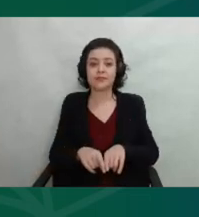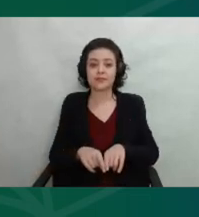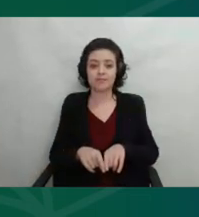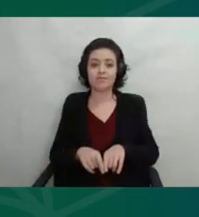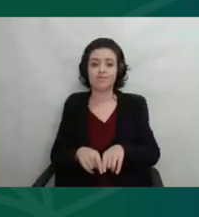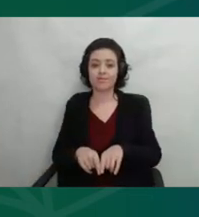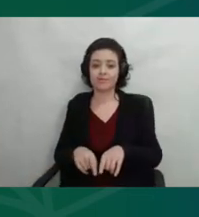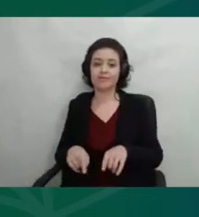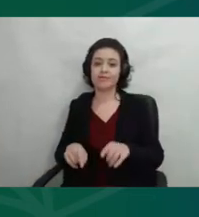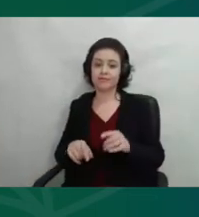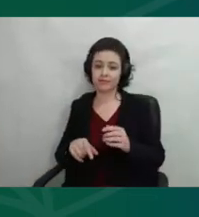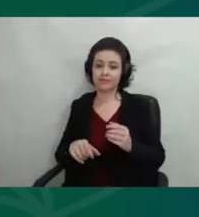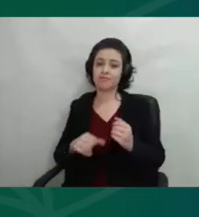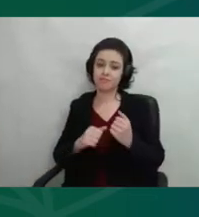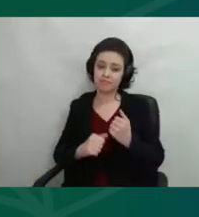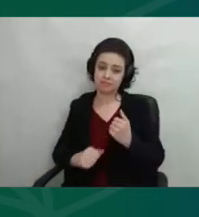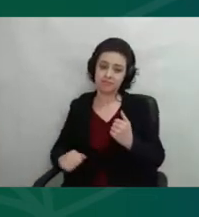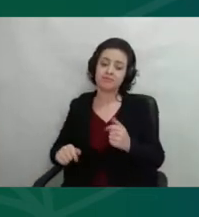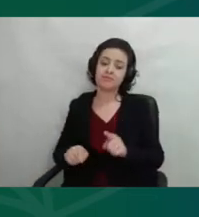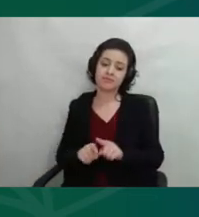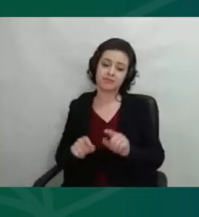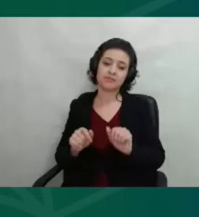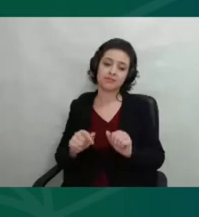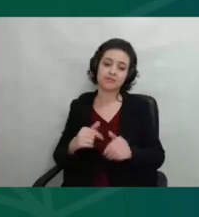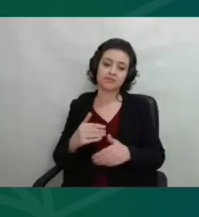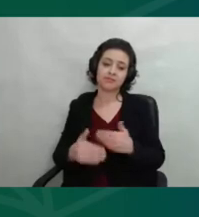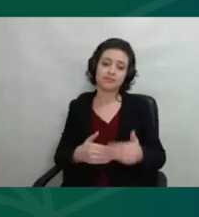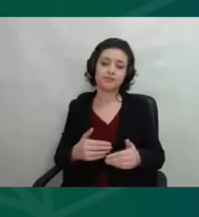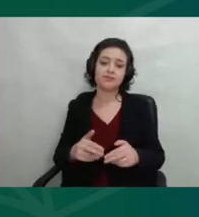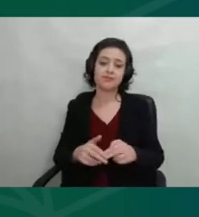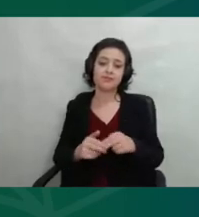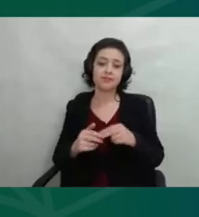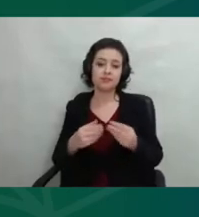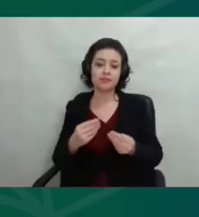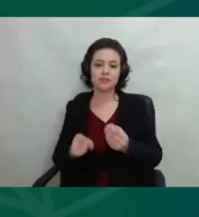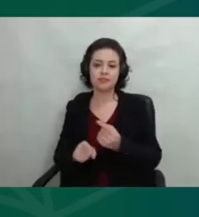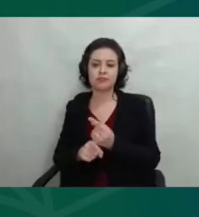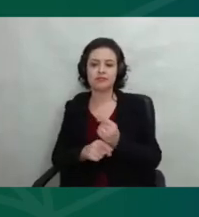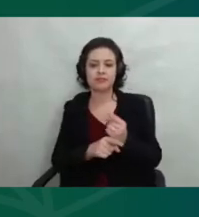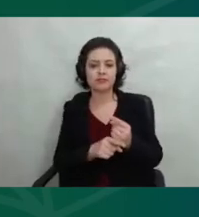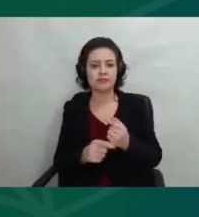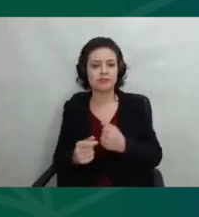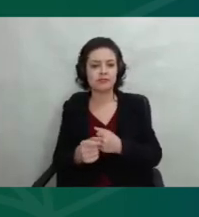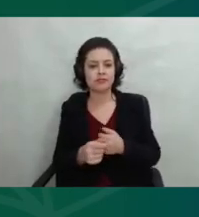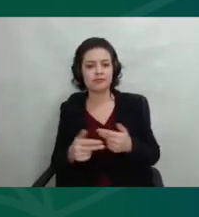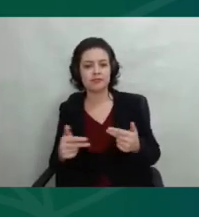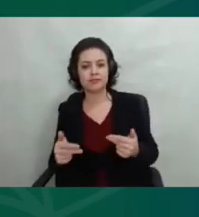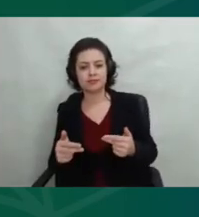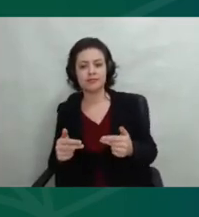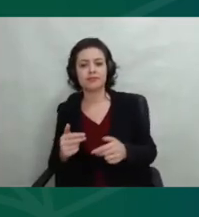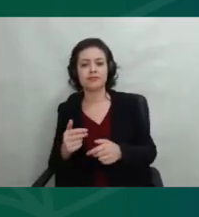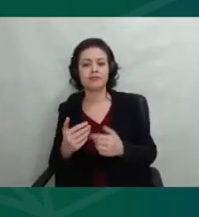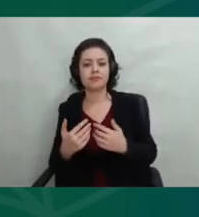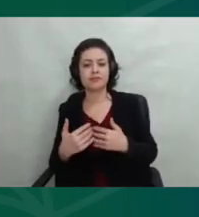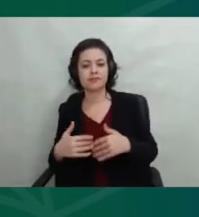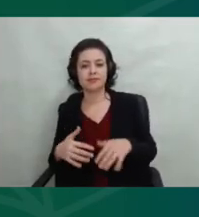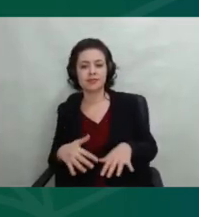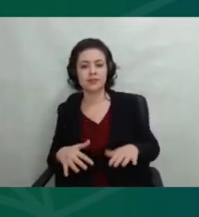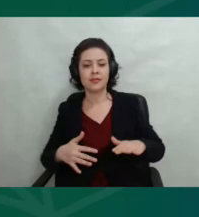também causar os seus efeitos. Eu vou mostrar como a gente encontra tanto o metabólito na água do mar. Isso traz para a